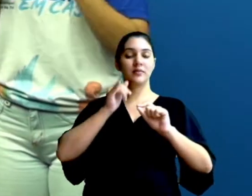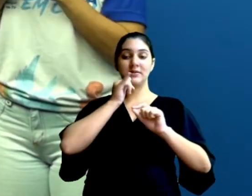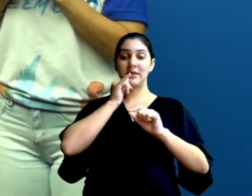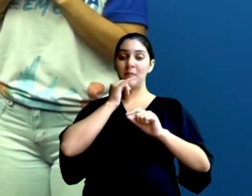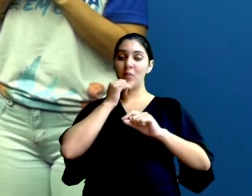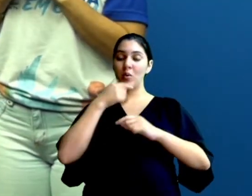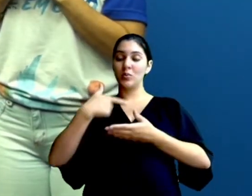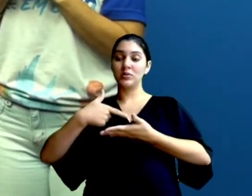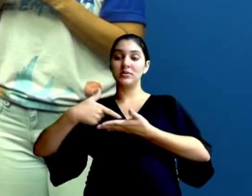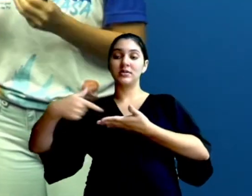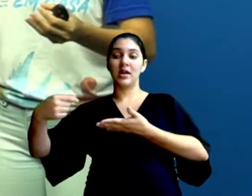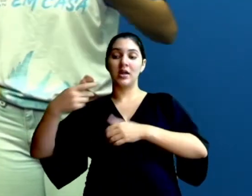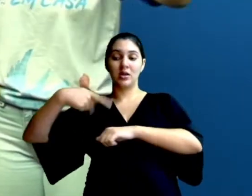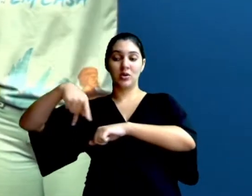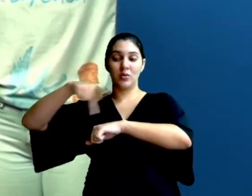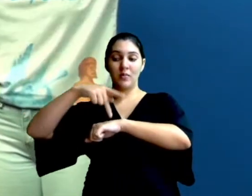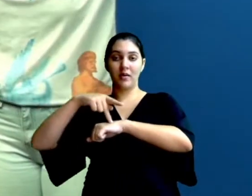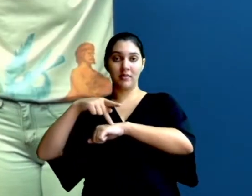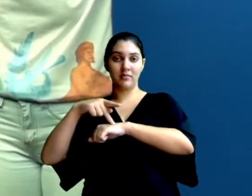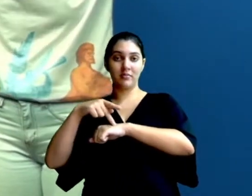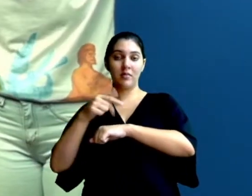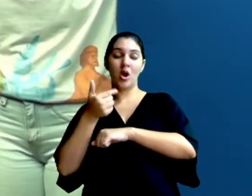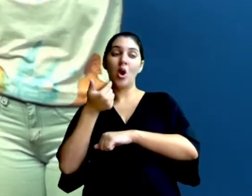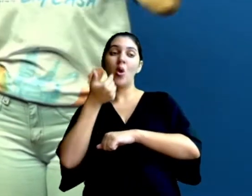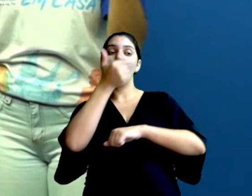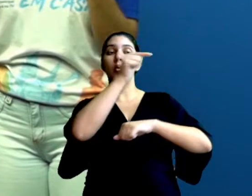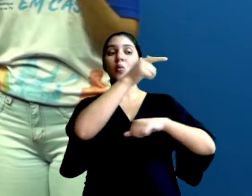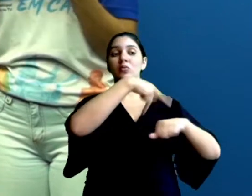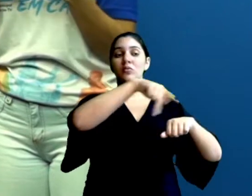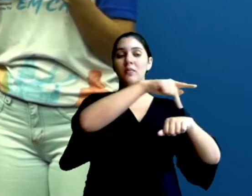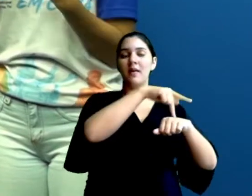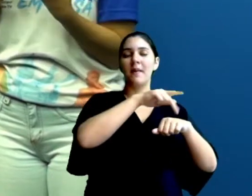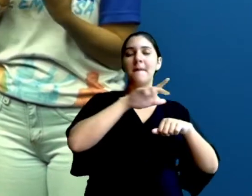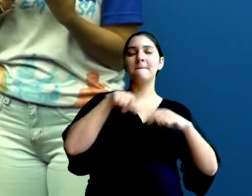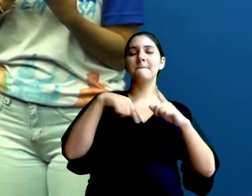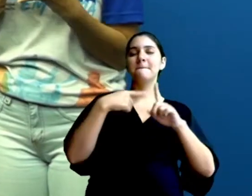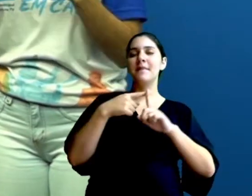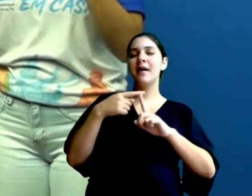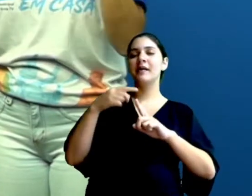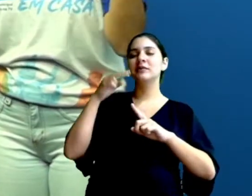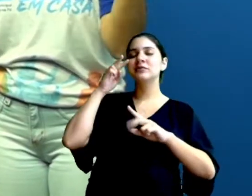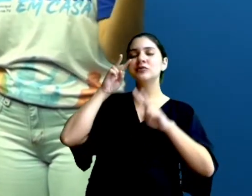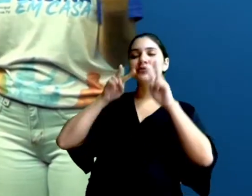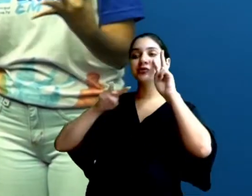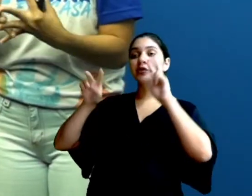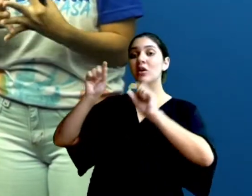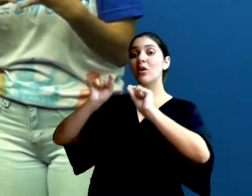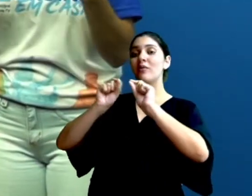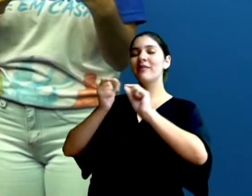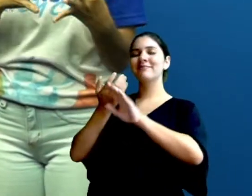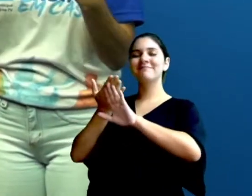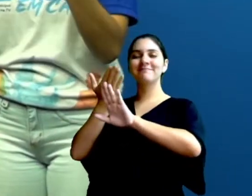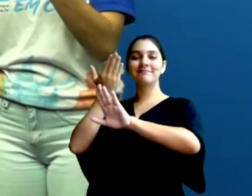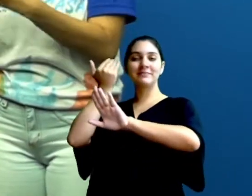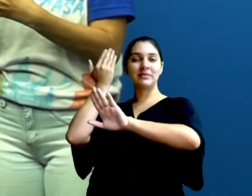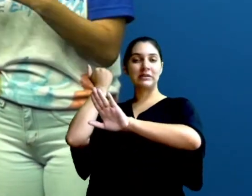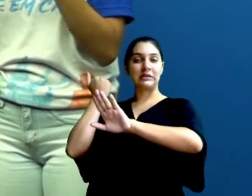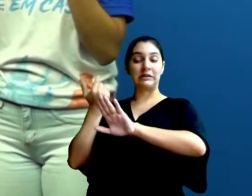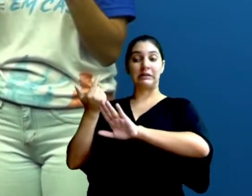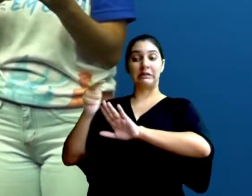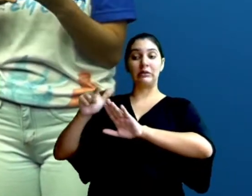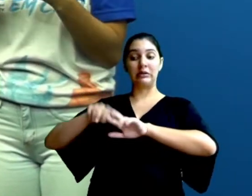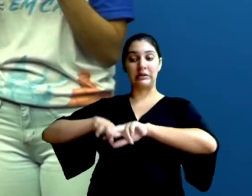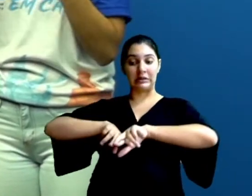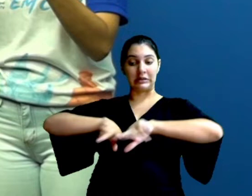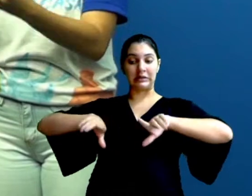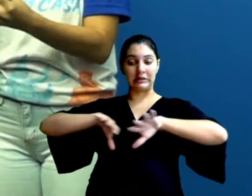de um país para outro. Mas se a gente for olhar lá atrás, a gente vai ver que não existia essa divisão histórica,